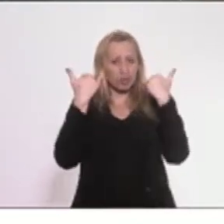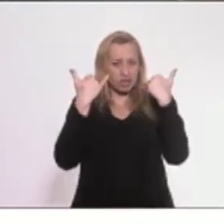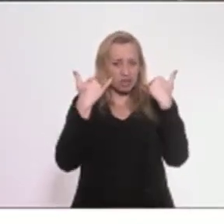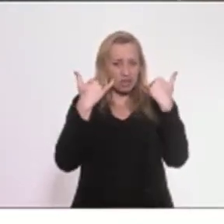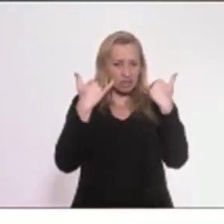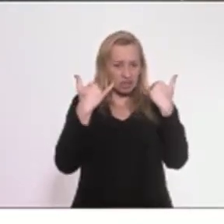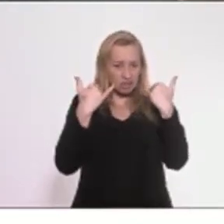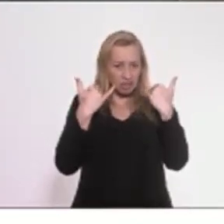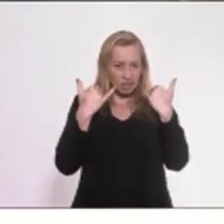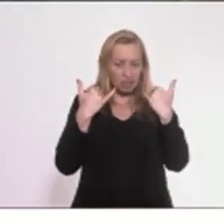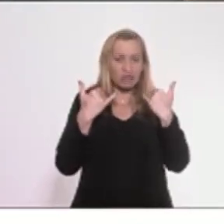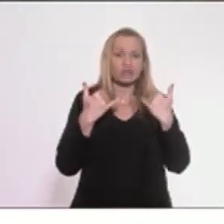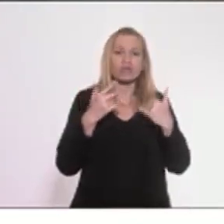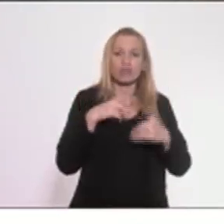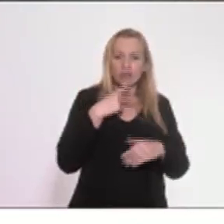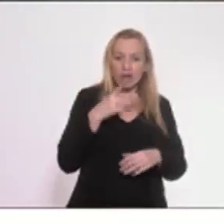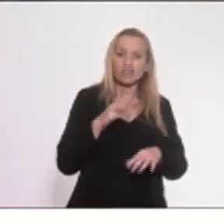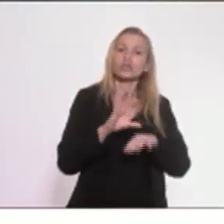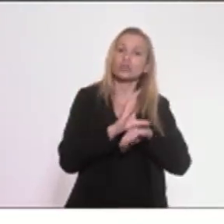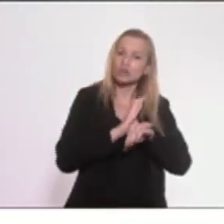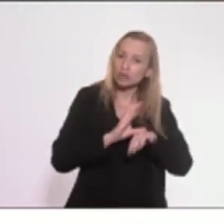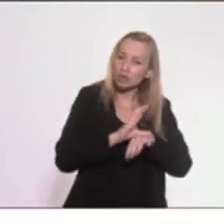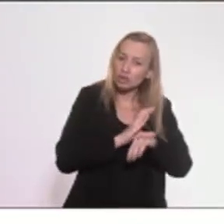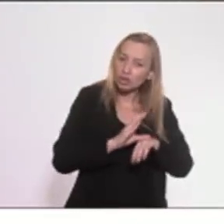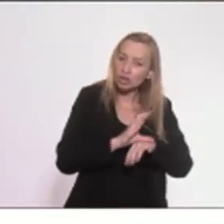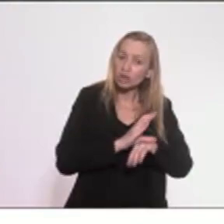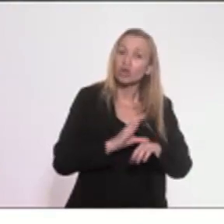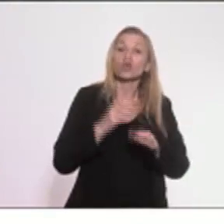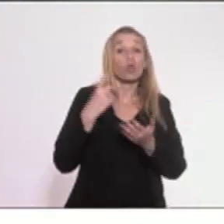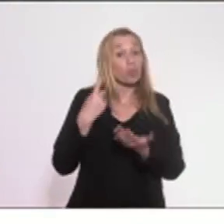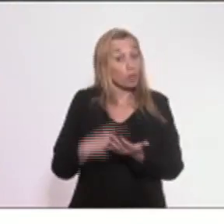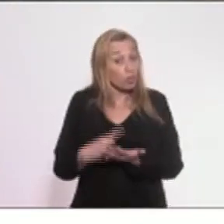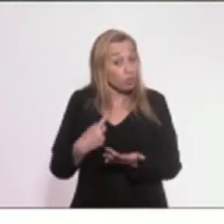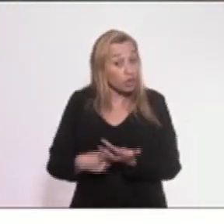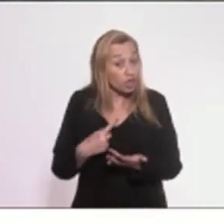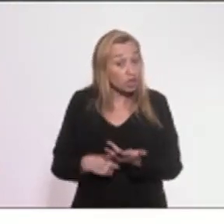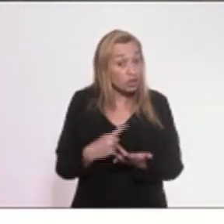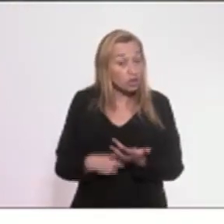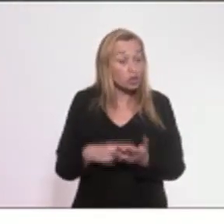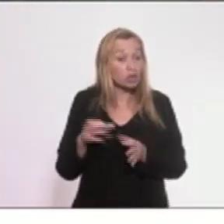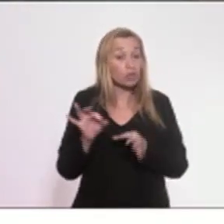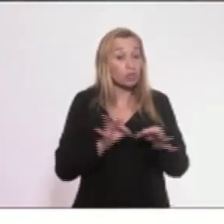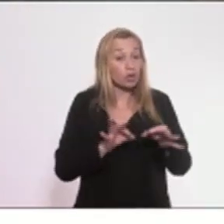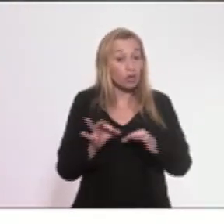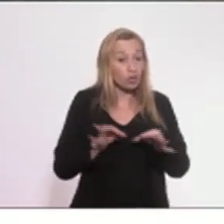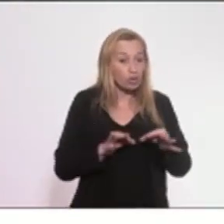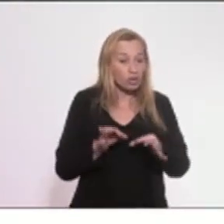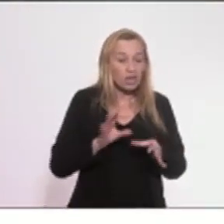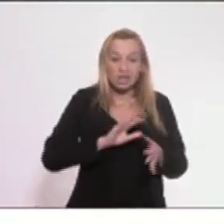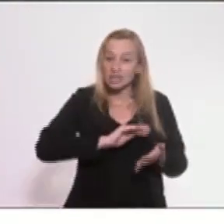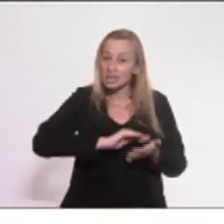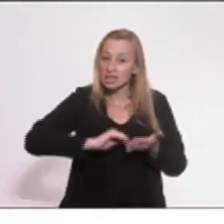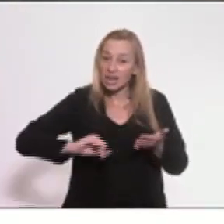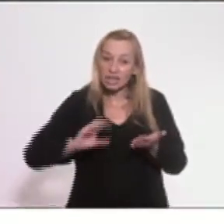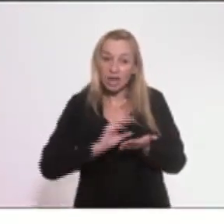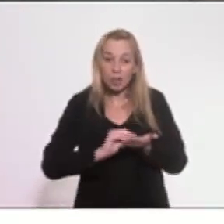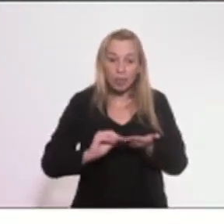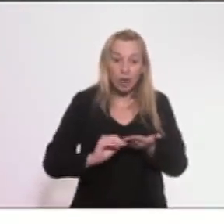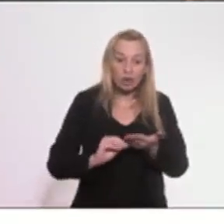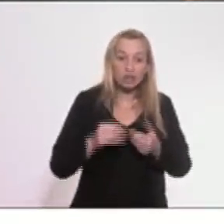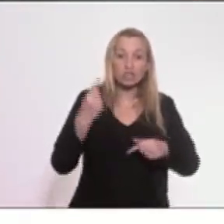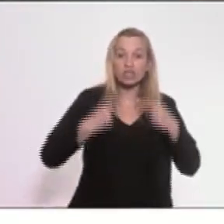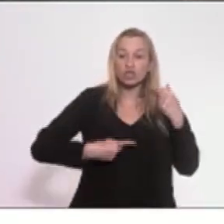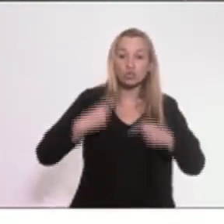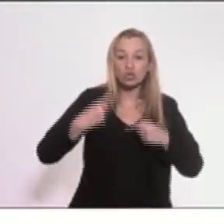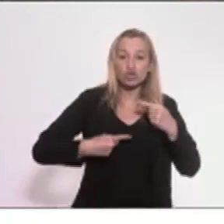Vou exarar o voto pela constitucionalidade com o compromisso de que o projeto saia da pauta e sejam debatidos